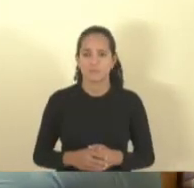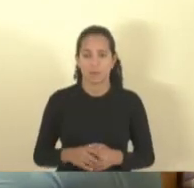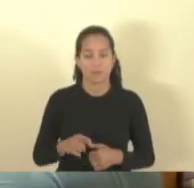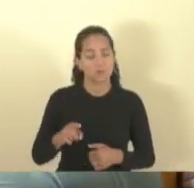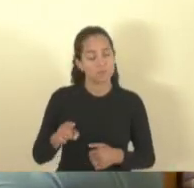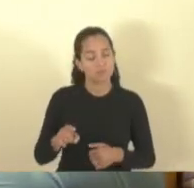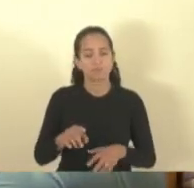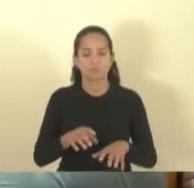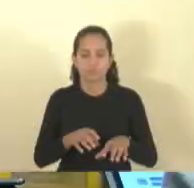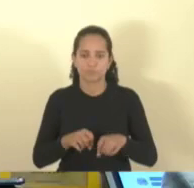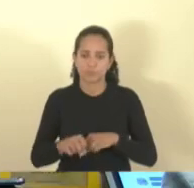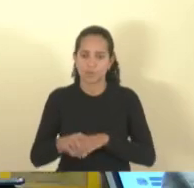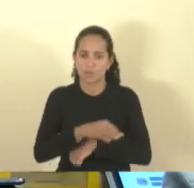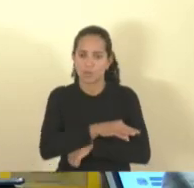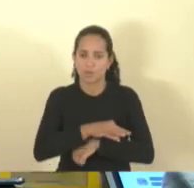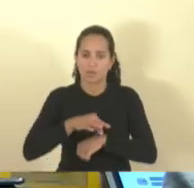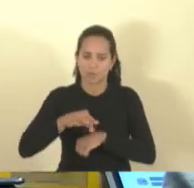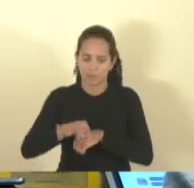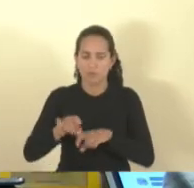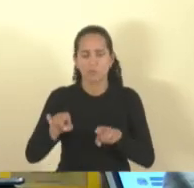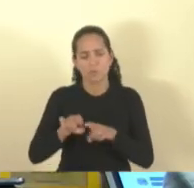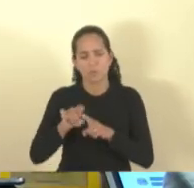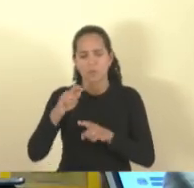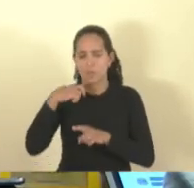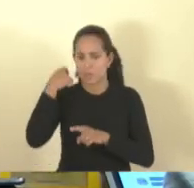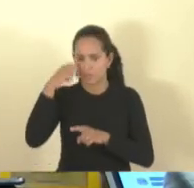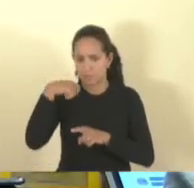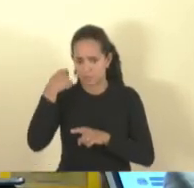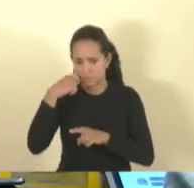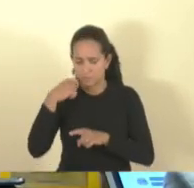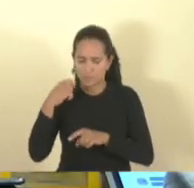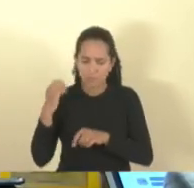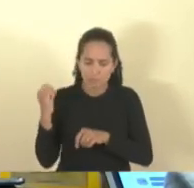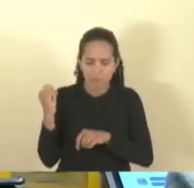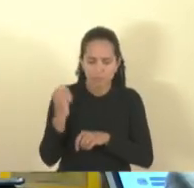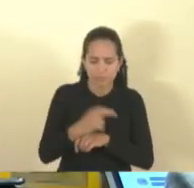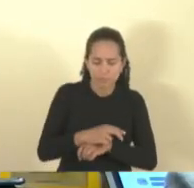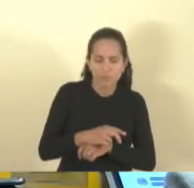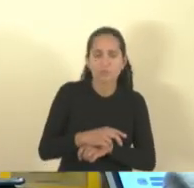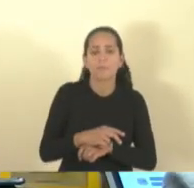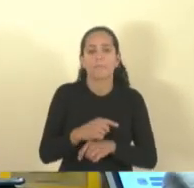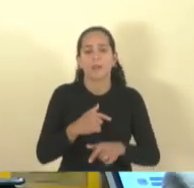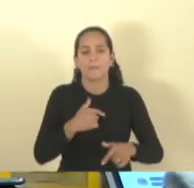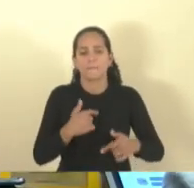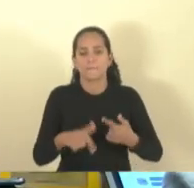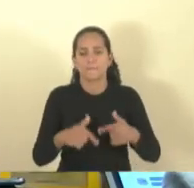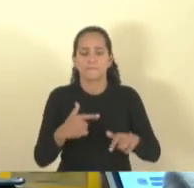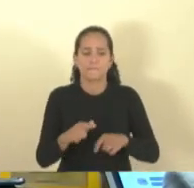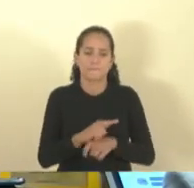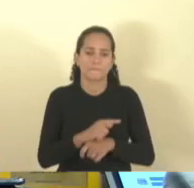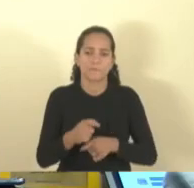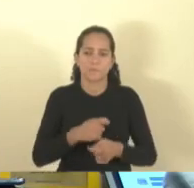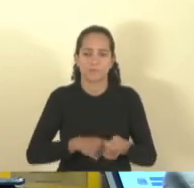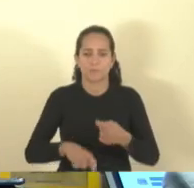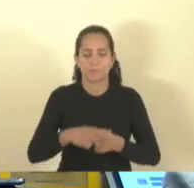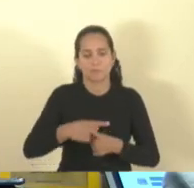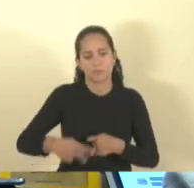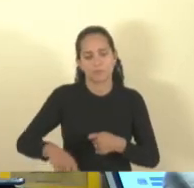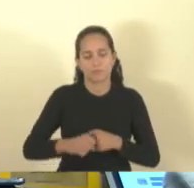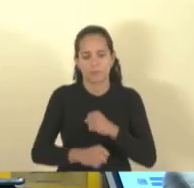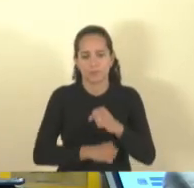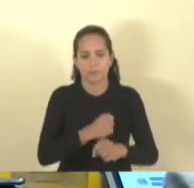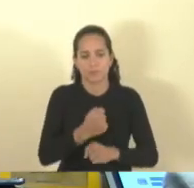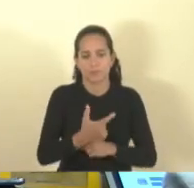Arquiteto e advogado, foi nomeado para o cargo de especialista em políticas públicas e gestão governamental em 2011.